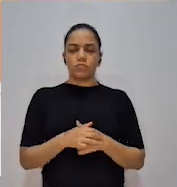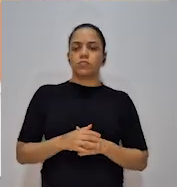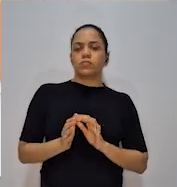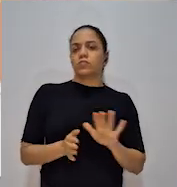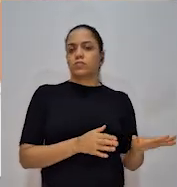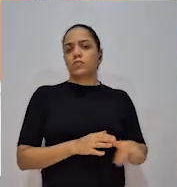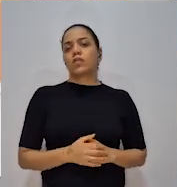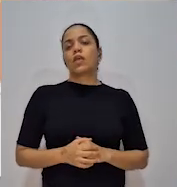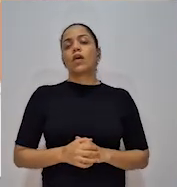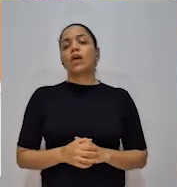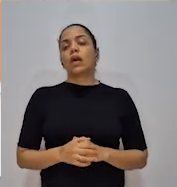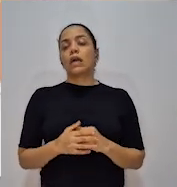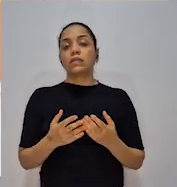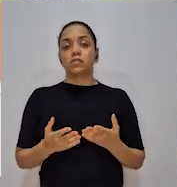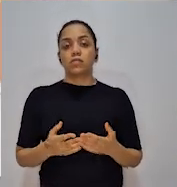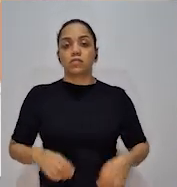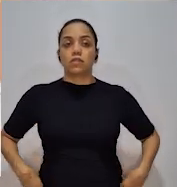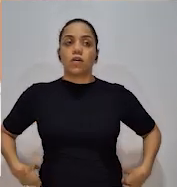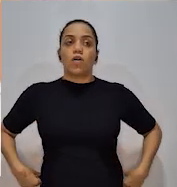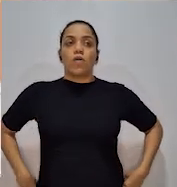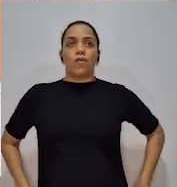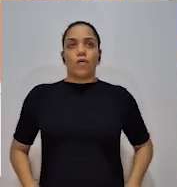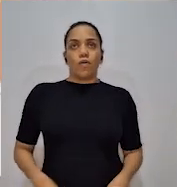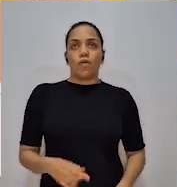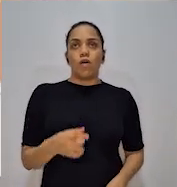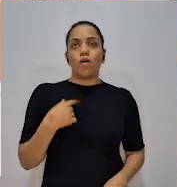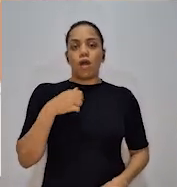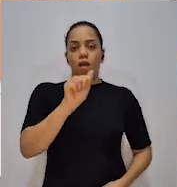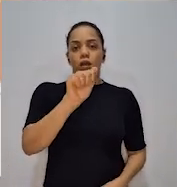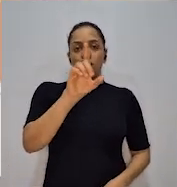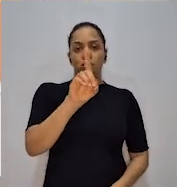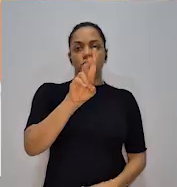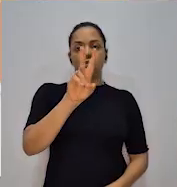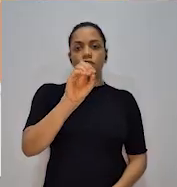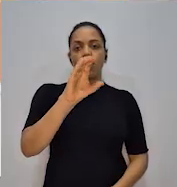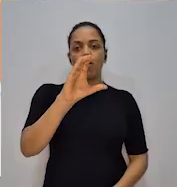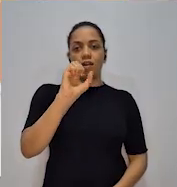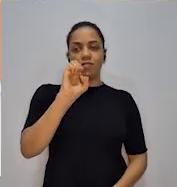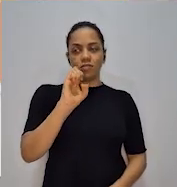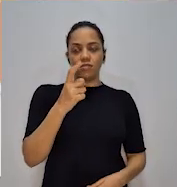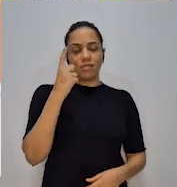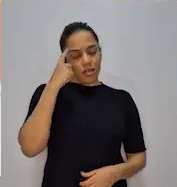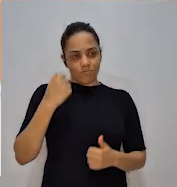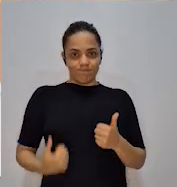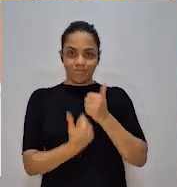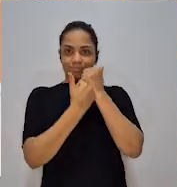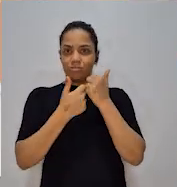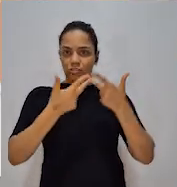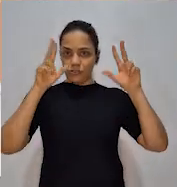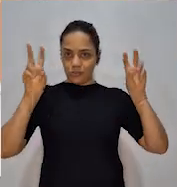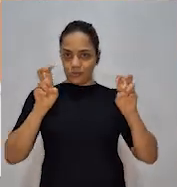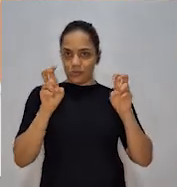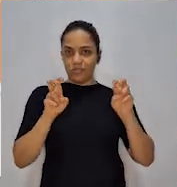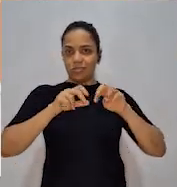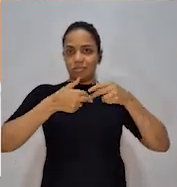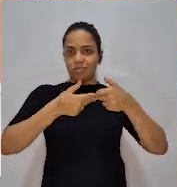Bom, o advocacy. O advocacy da temática diversidade de uma forma geral, e eu já vou entrar na